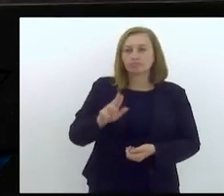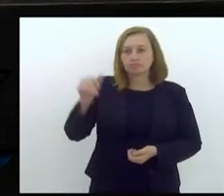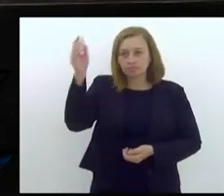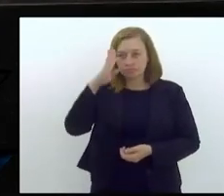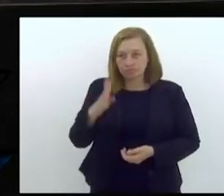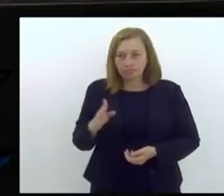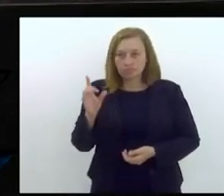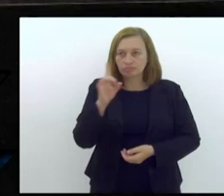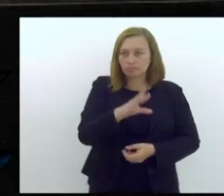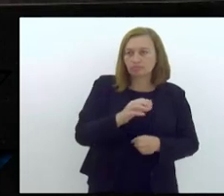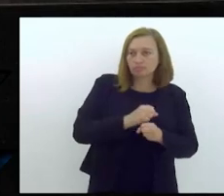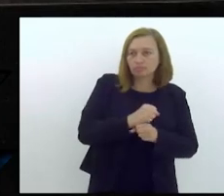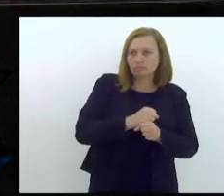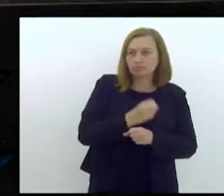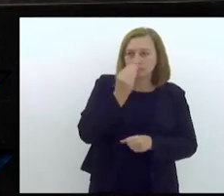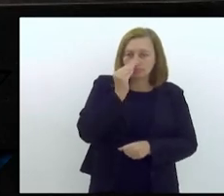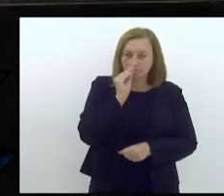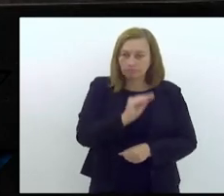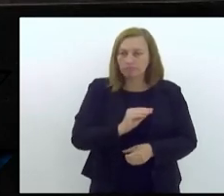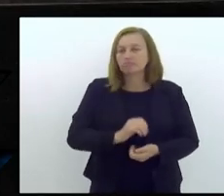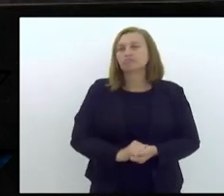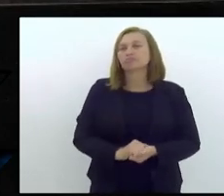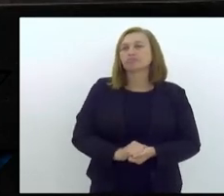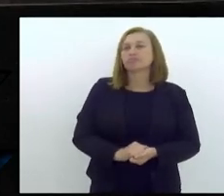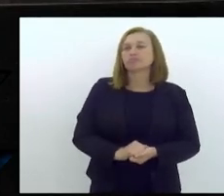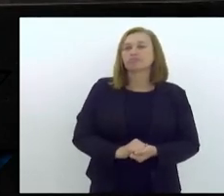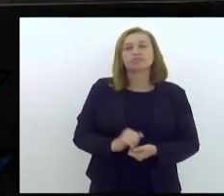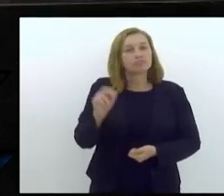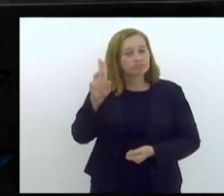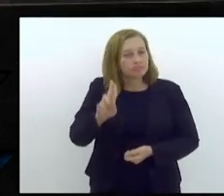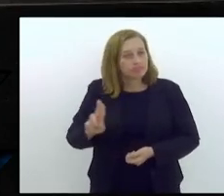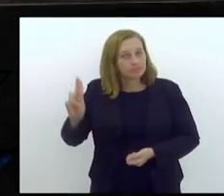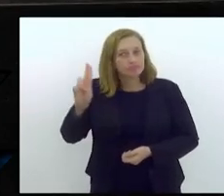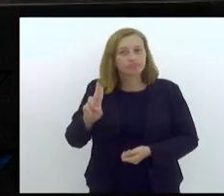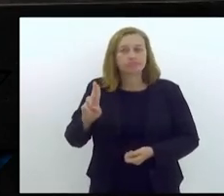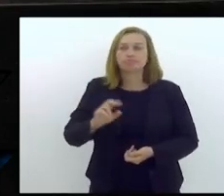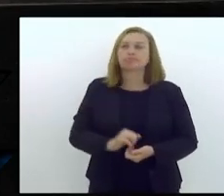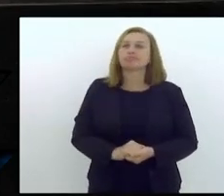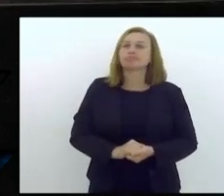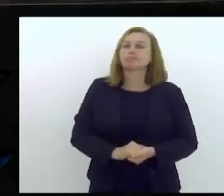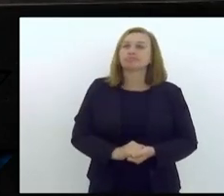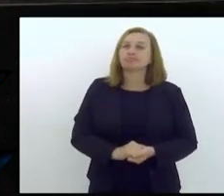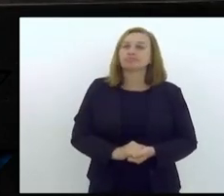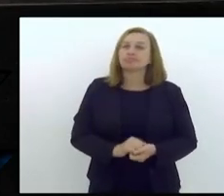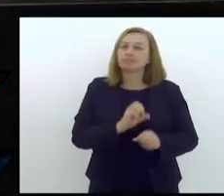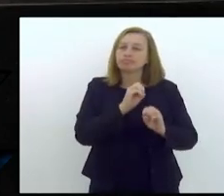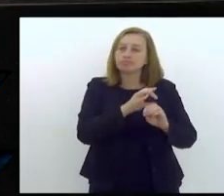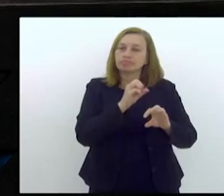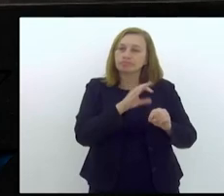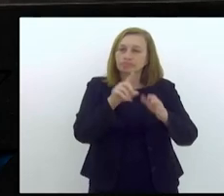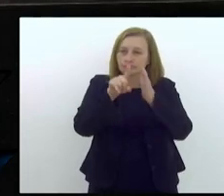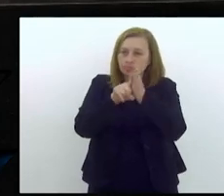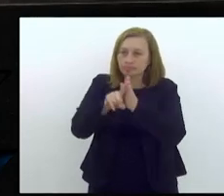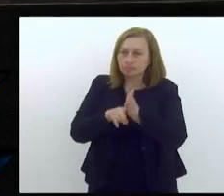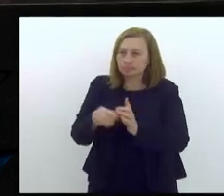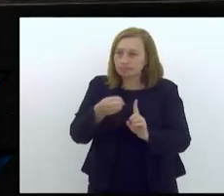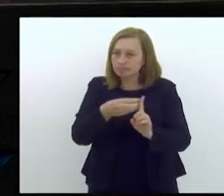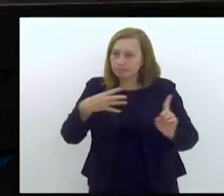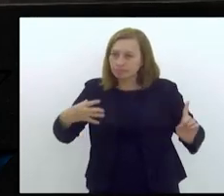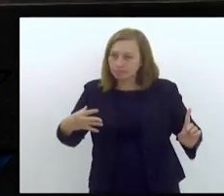nos últimos anos sendo muito sucateada é uma universidade que tem no seu tripé ensino pesquisa e extensão